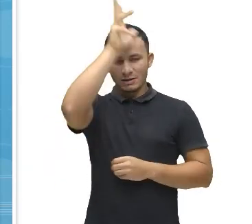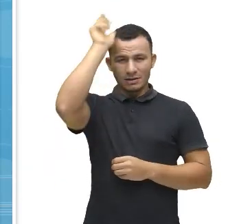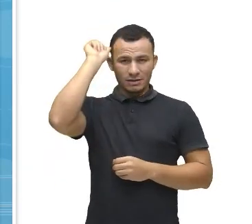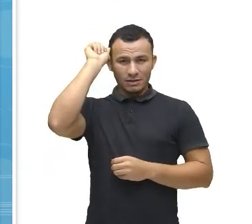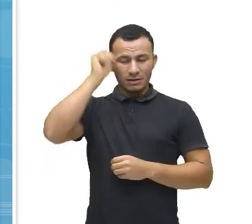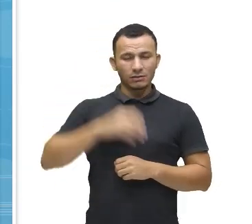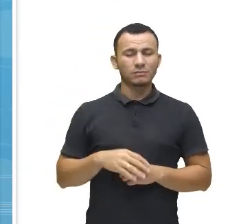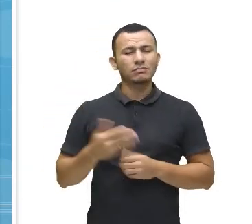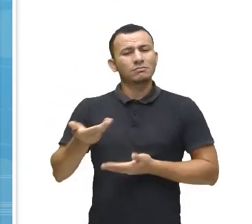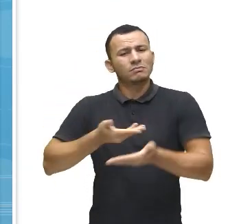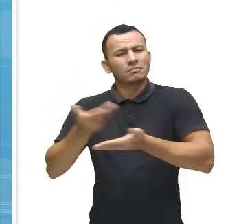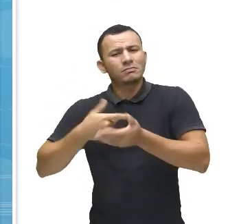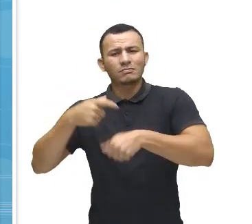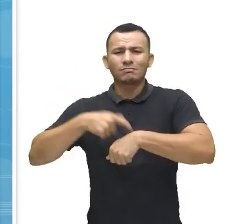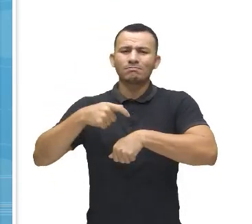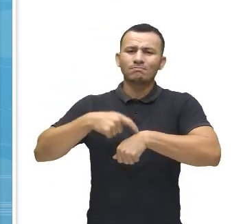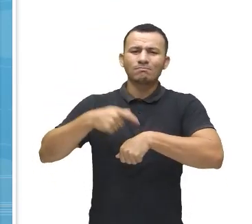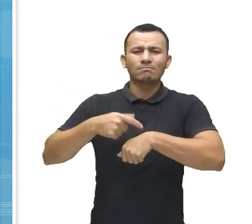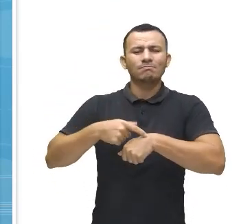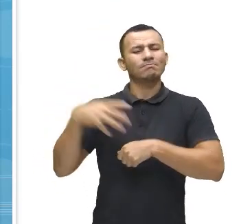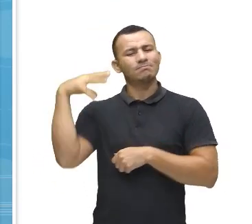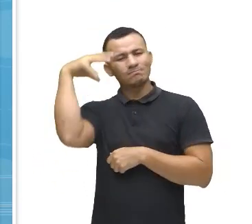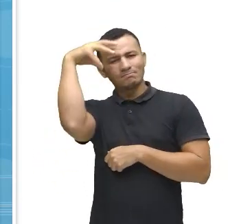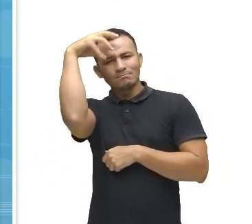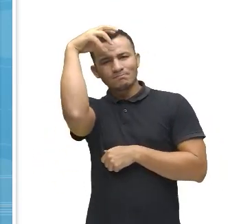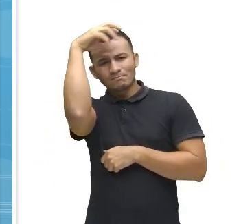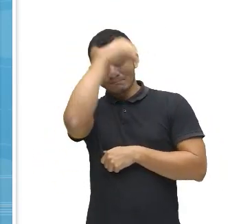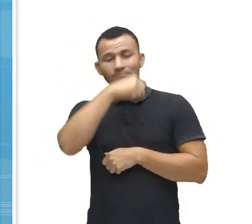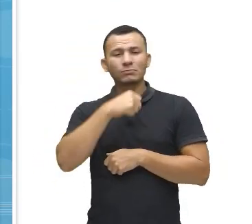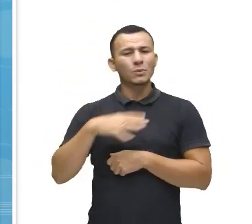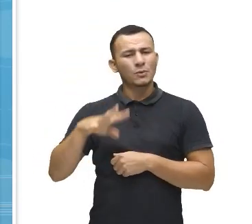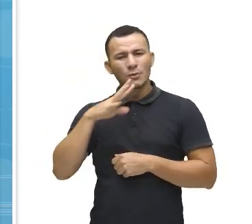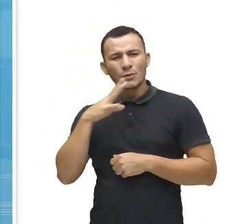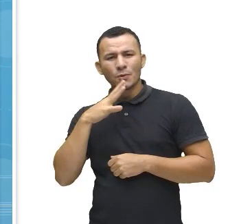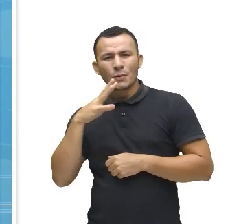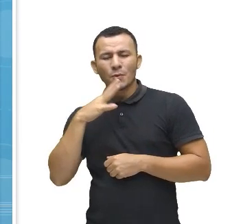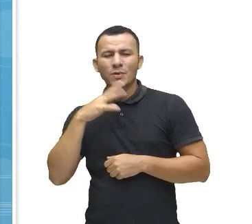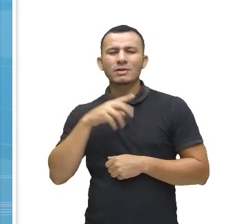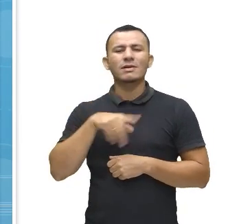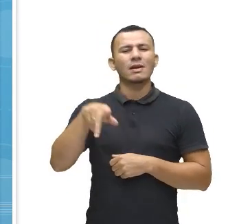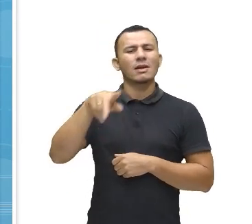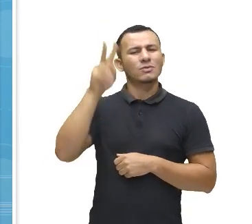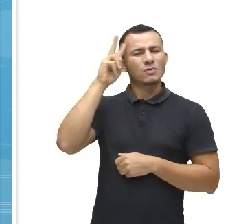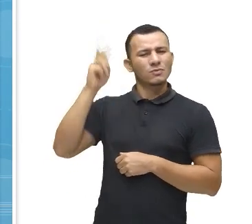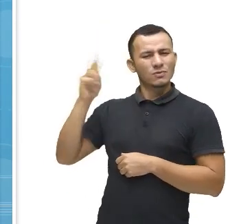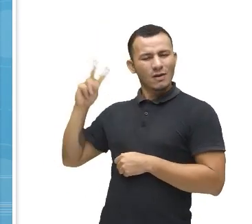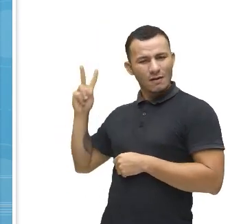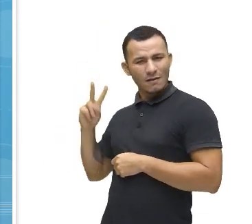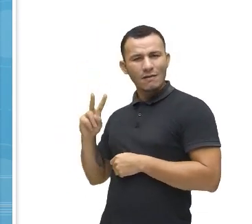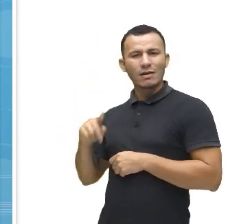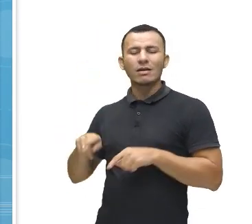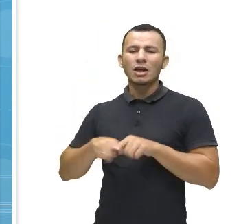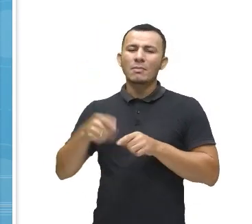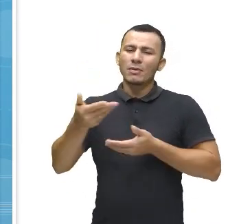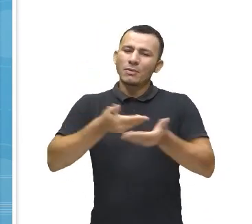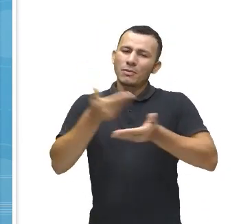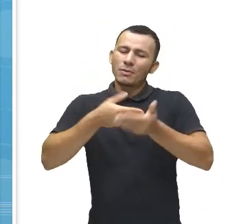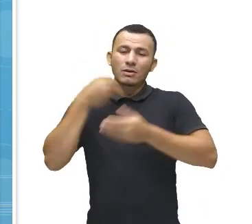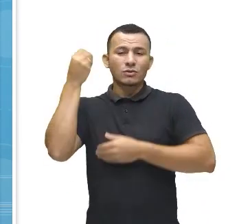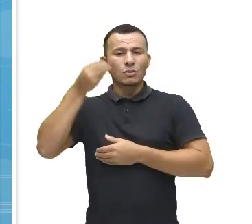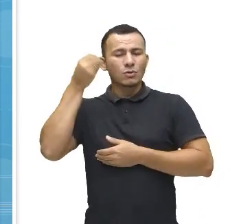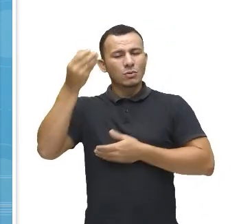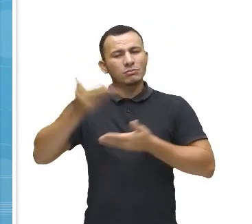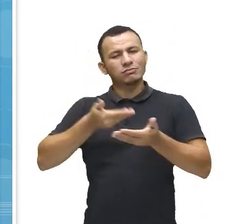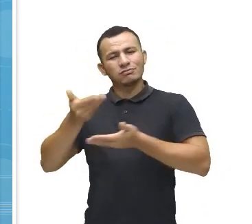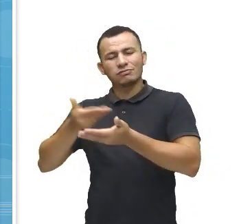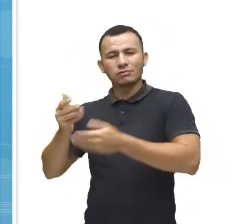que esse é o momento que a gente vai utilizar justamente para conhecer de onde você é e que você possa compartilhar também uma experiência.